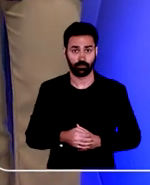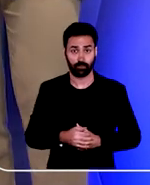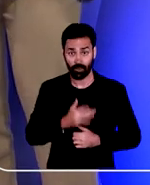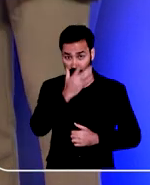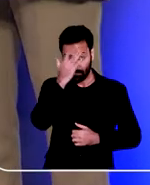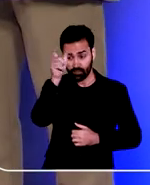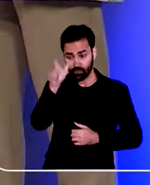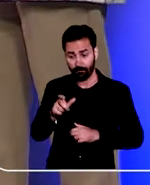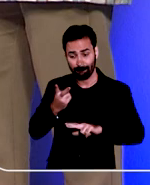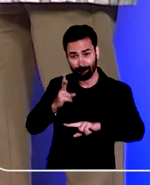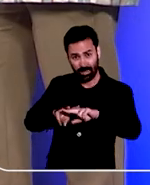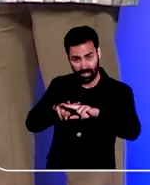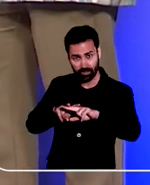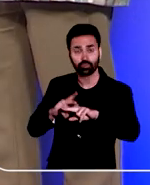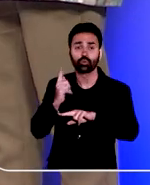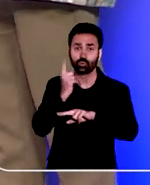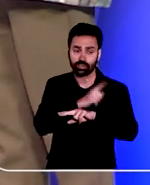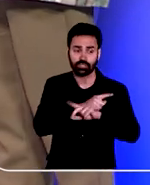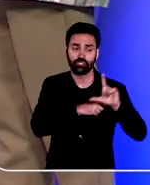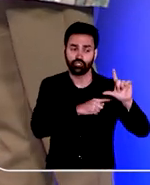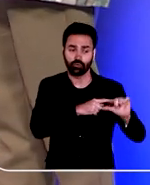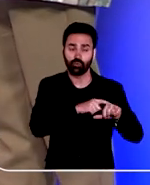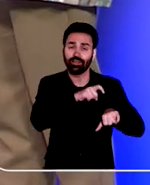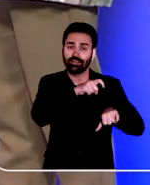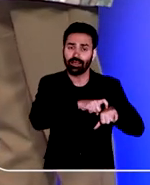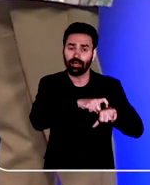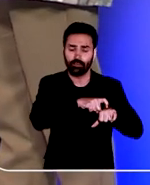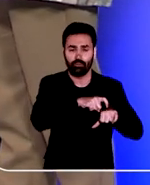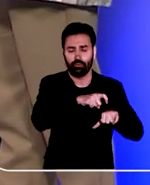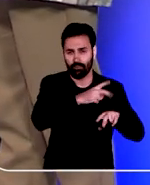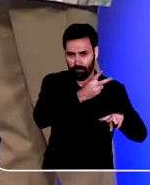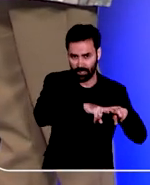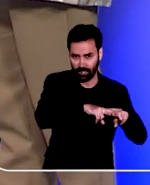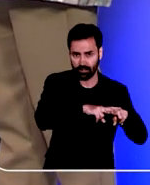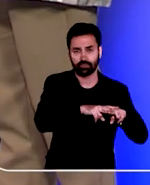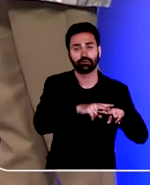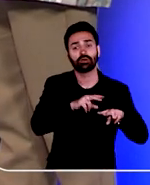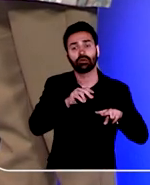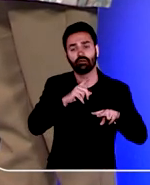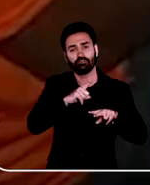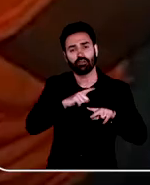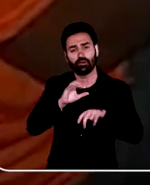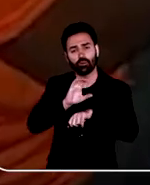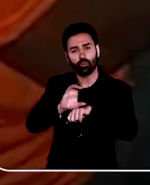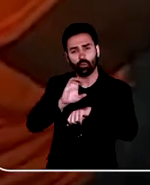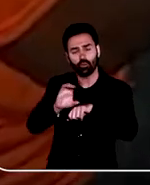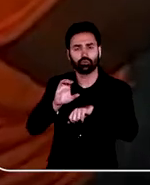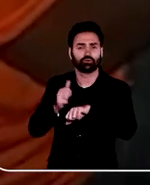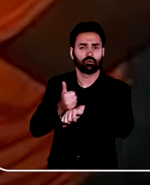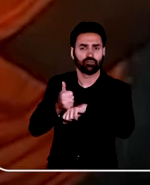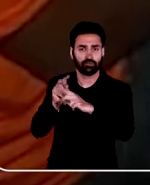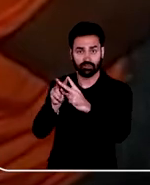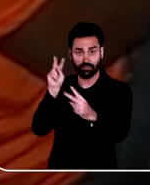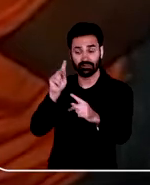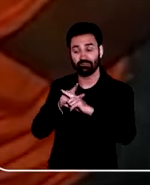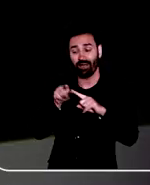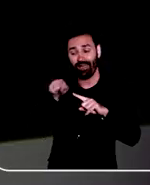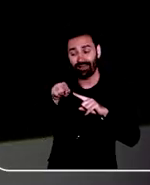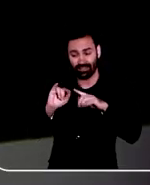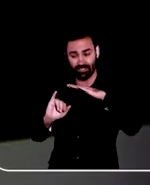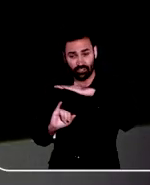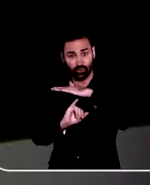quinta turma para que o preso seja beneficiado com remissão de pena por ter feito um curso profissionalizante à